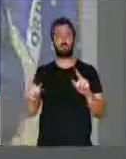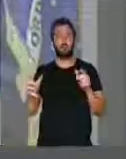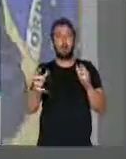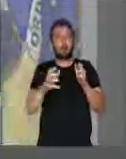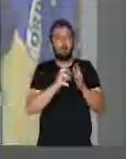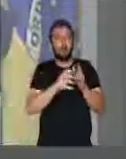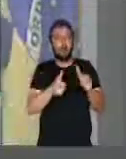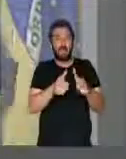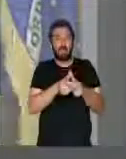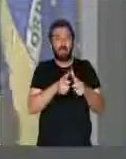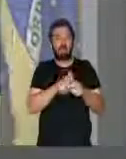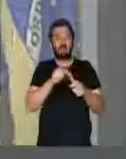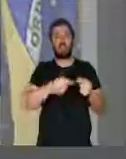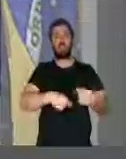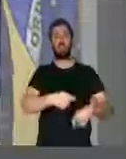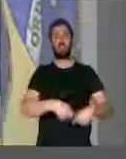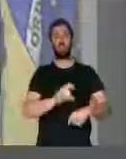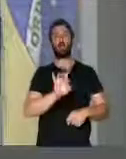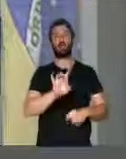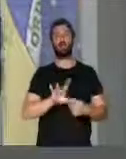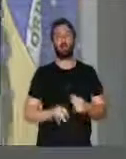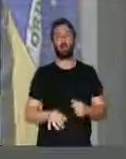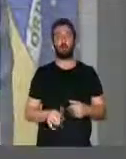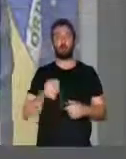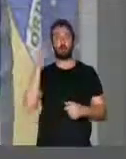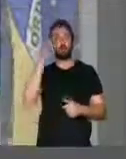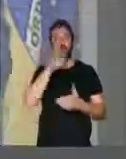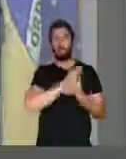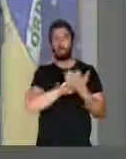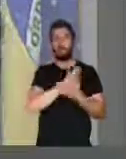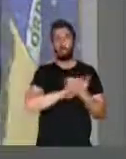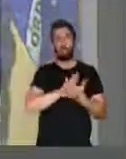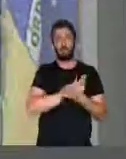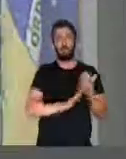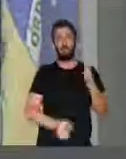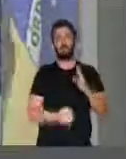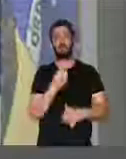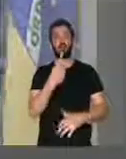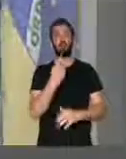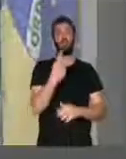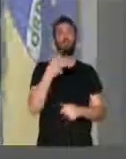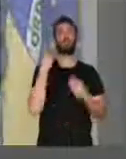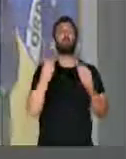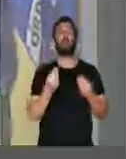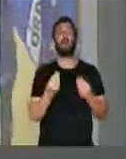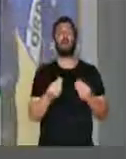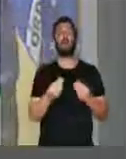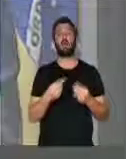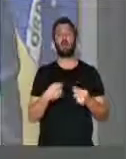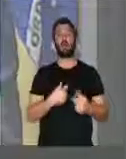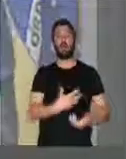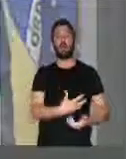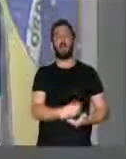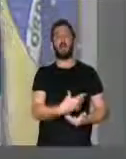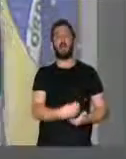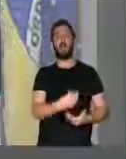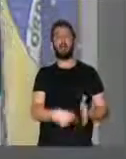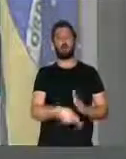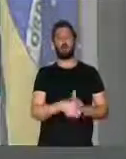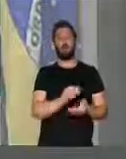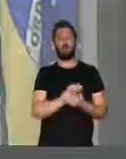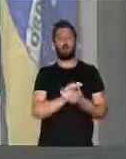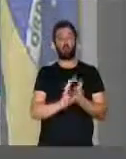mas você tem um partido mercantilista que não tem história, que é criado única e exclusivamente para mamar na